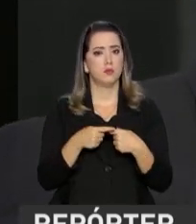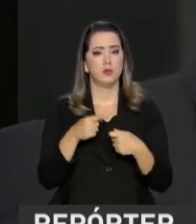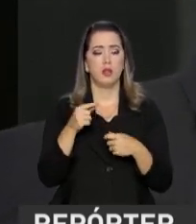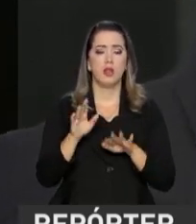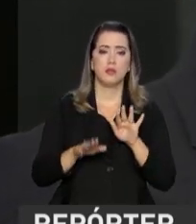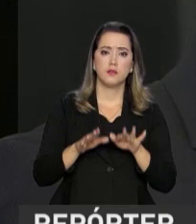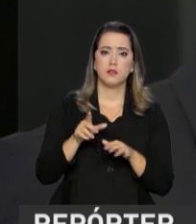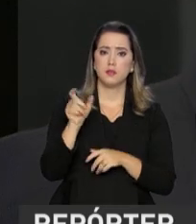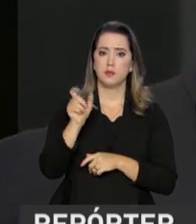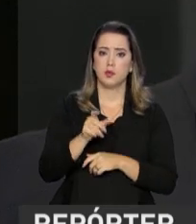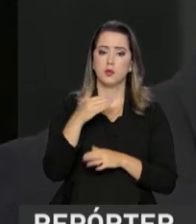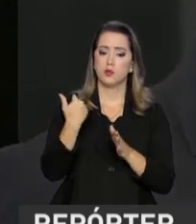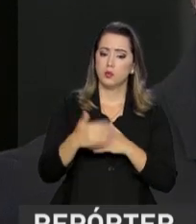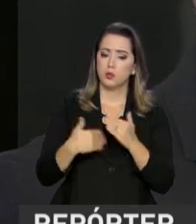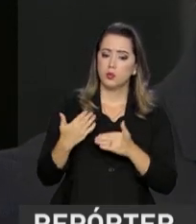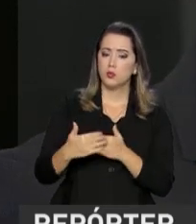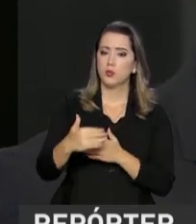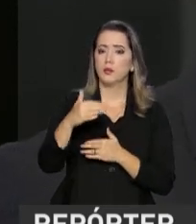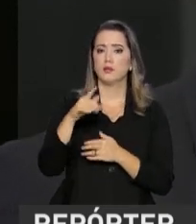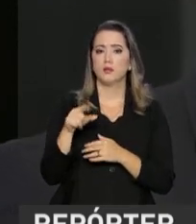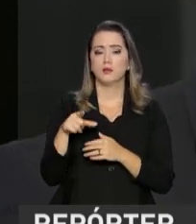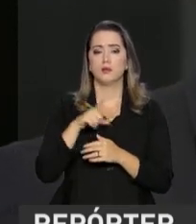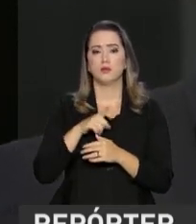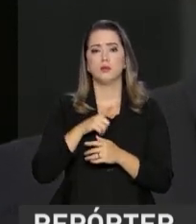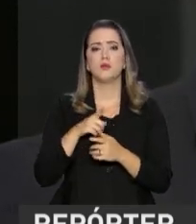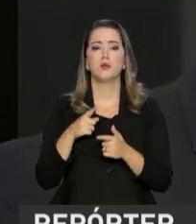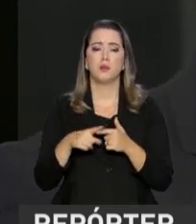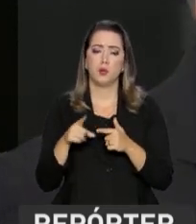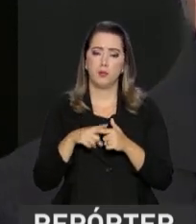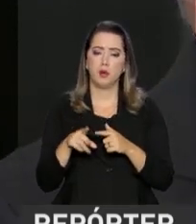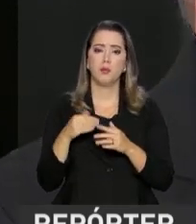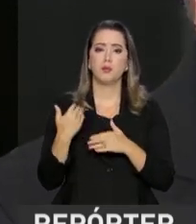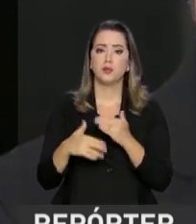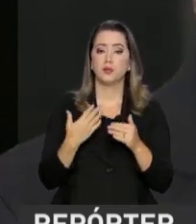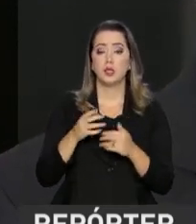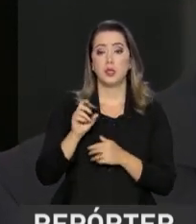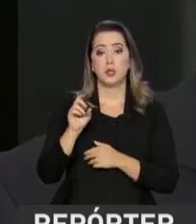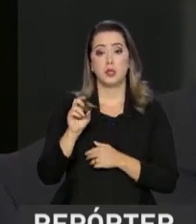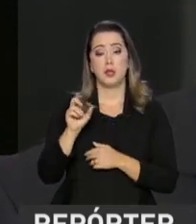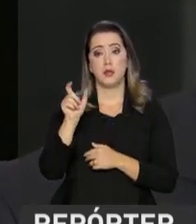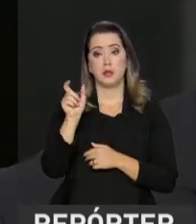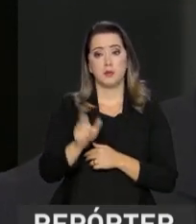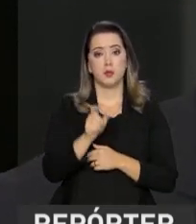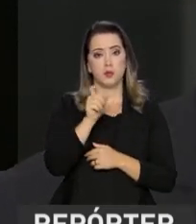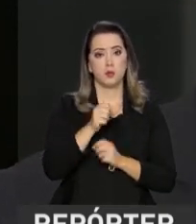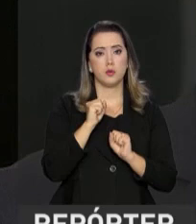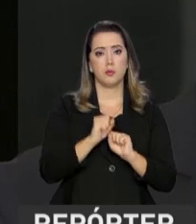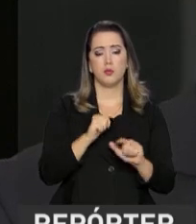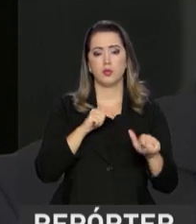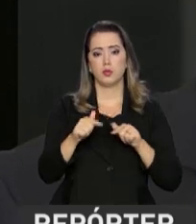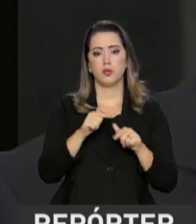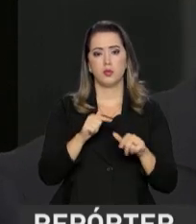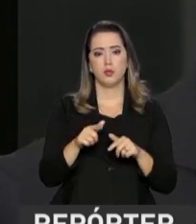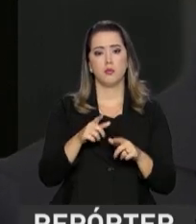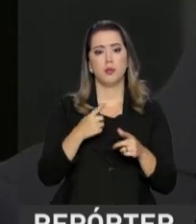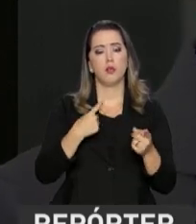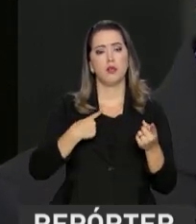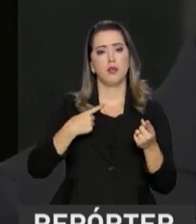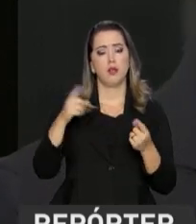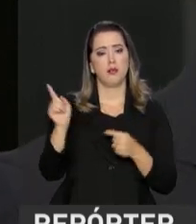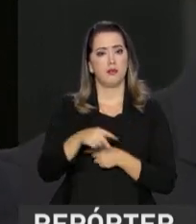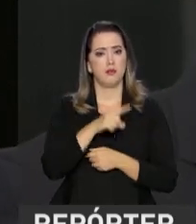terão benefício mantido aqueles que não tiverem capacidade aqueles que estiverem aptos para o trabalho terá o benefício